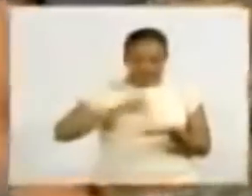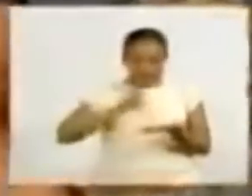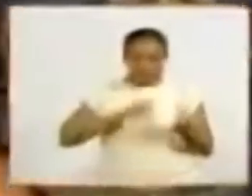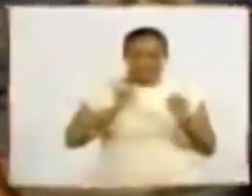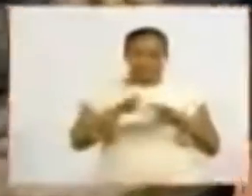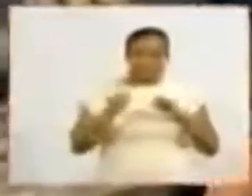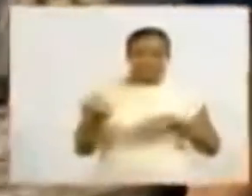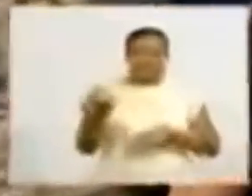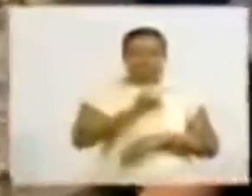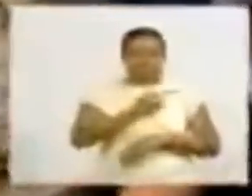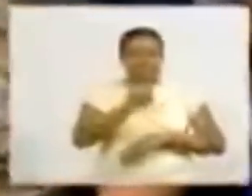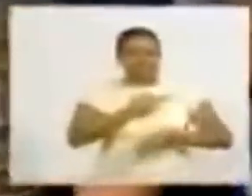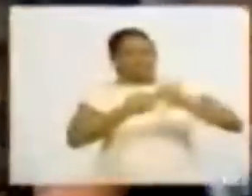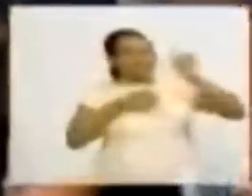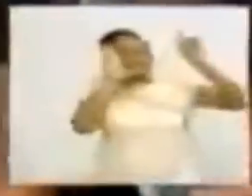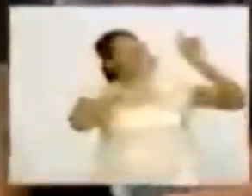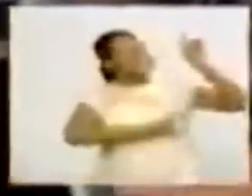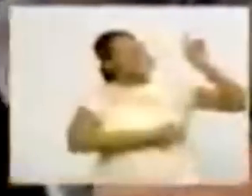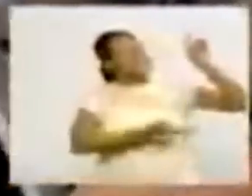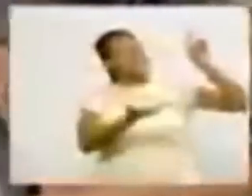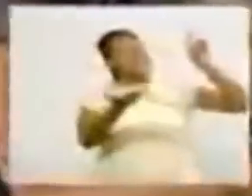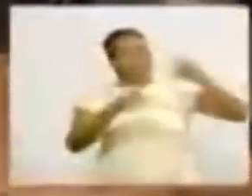ensinam a misericórdia.